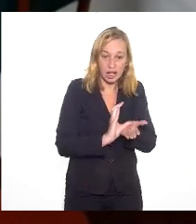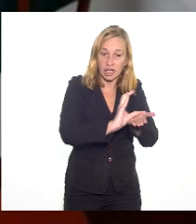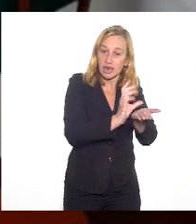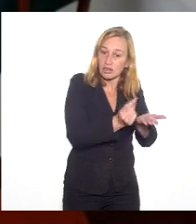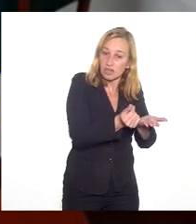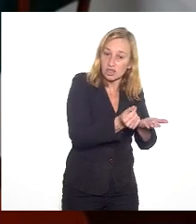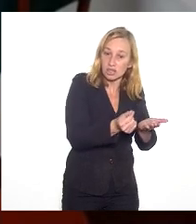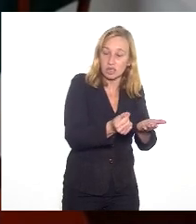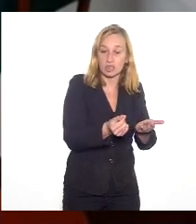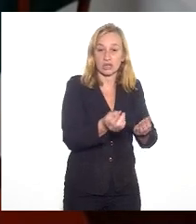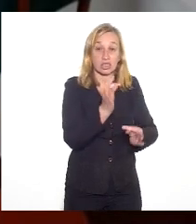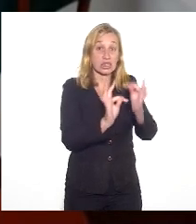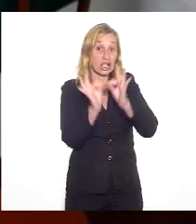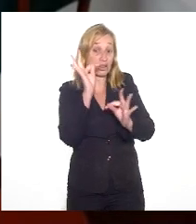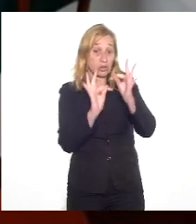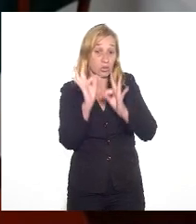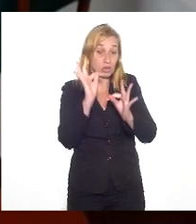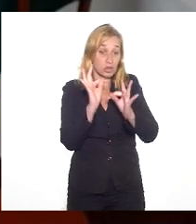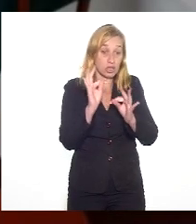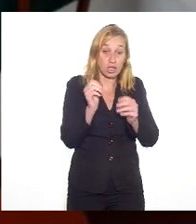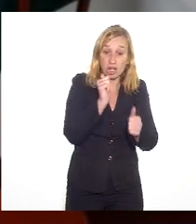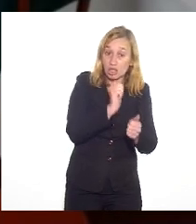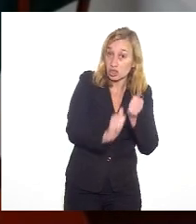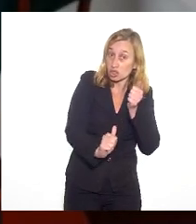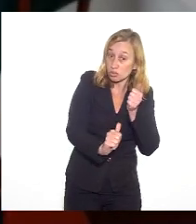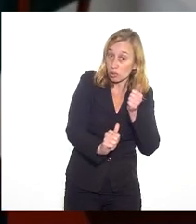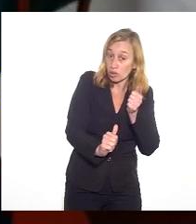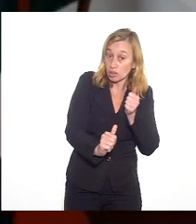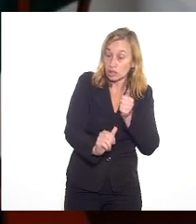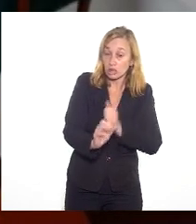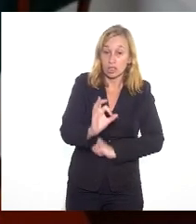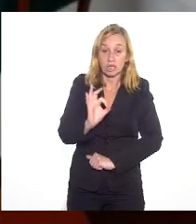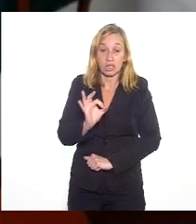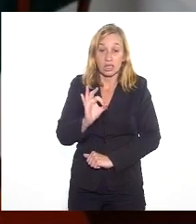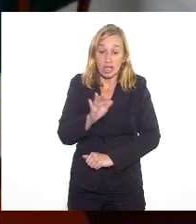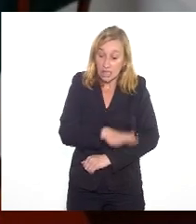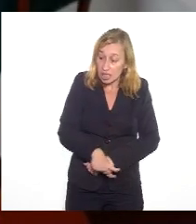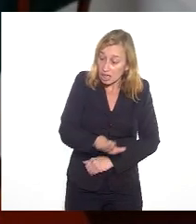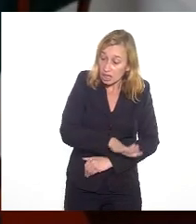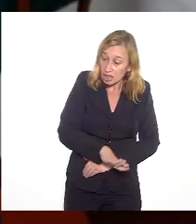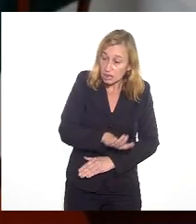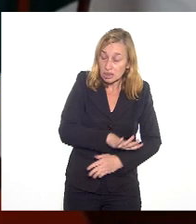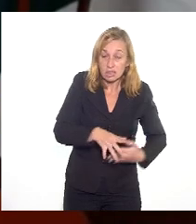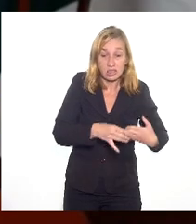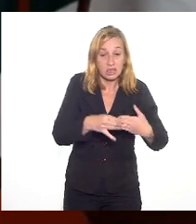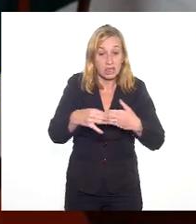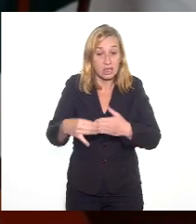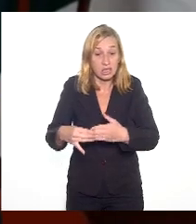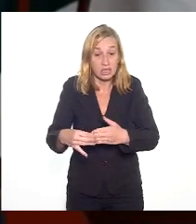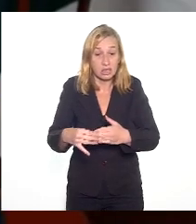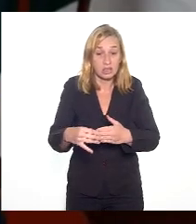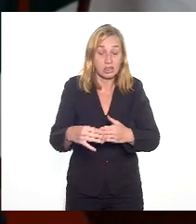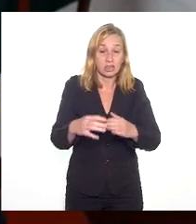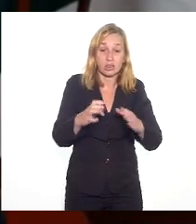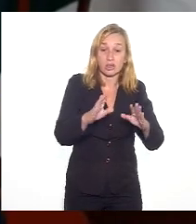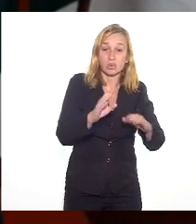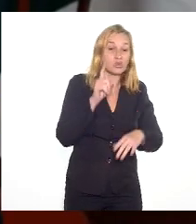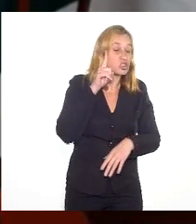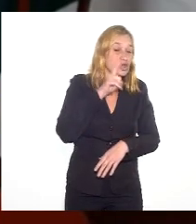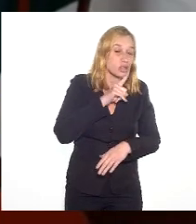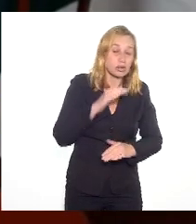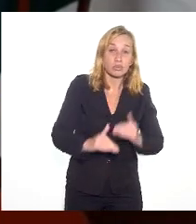nessas questões de tecnologia e esportes, inclusive levando crianças para o seu vizinho, para os Estados Unidos, para